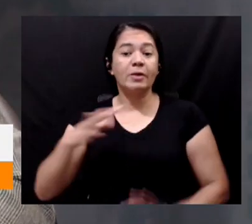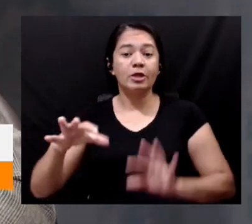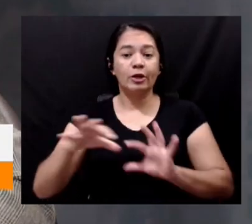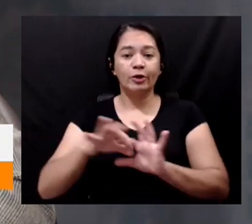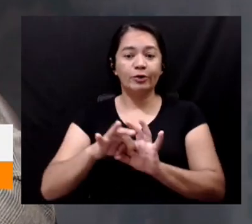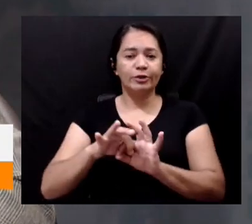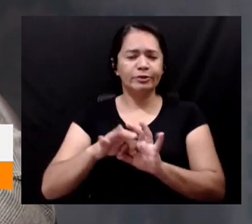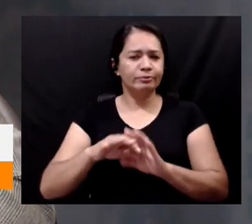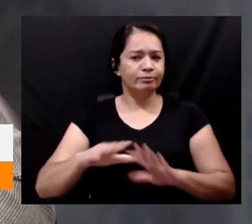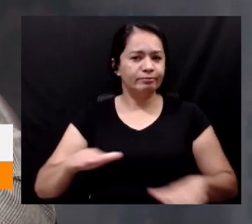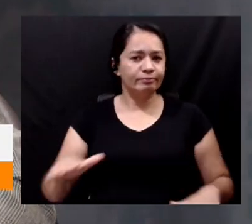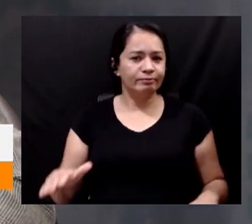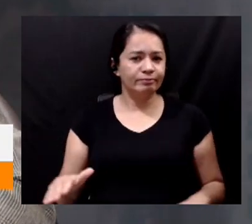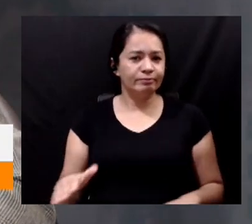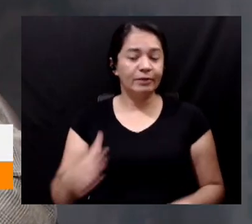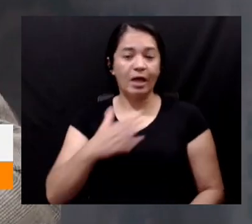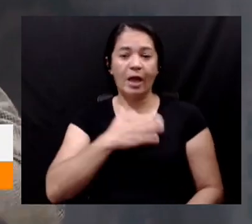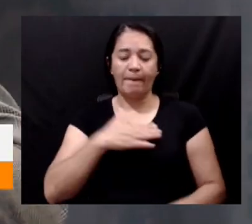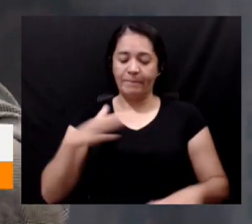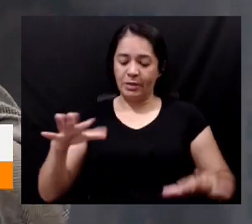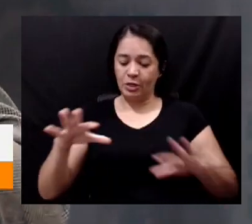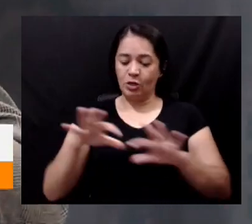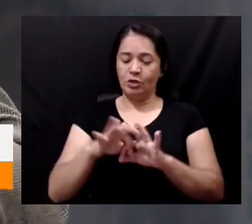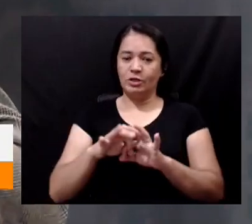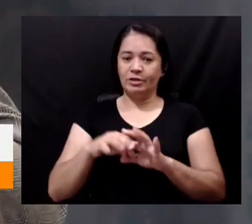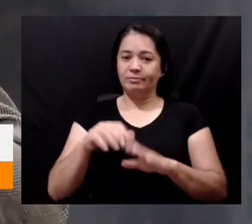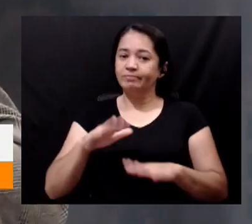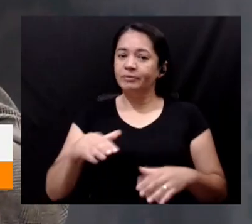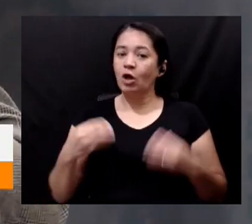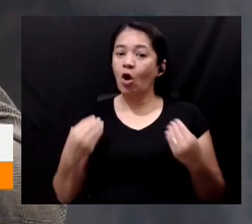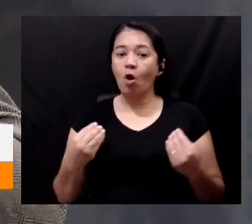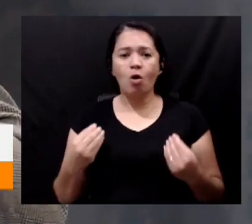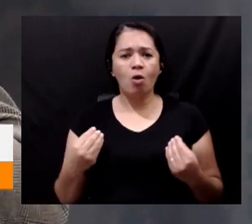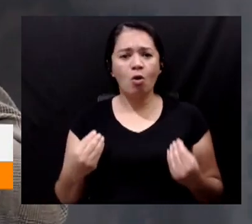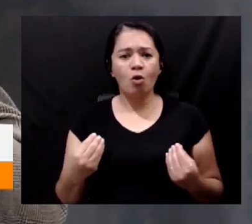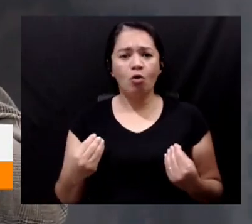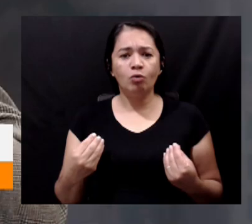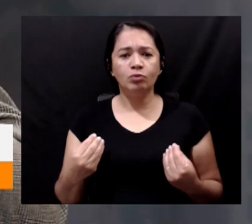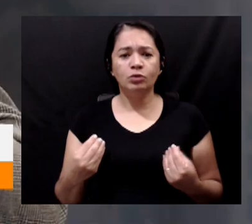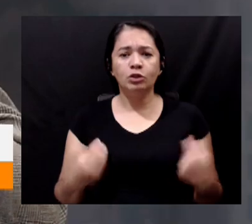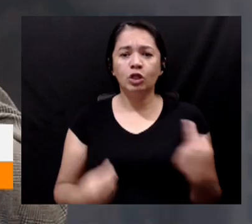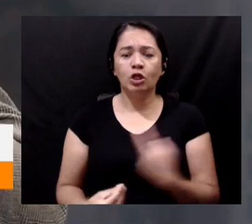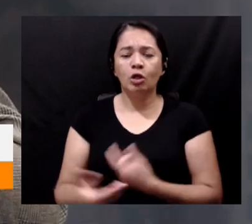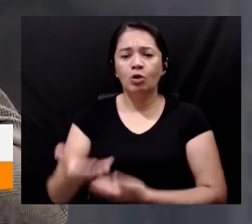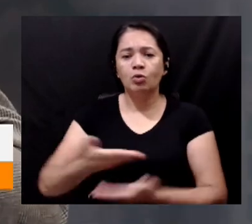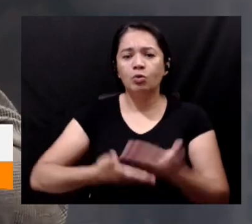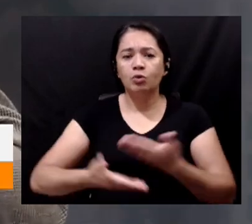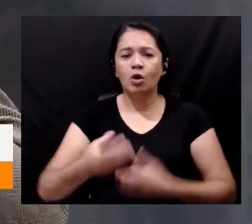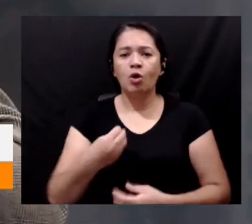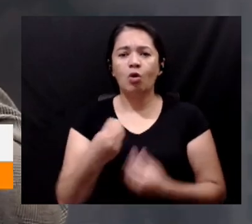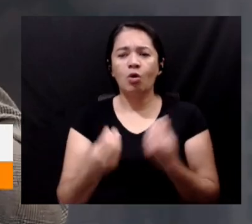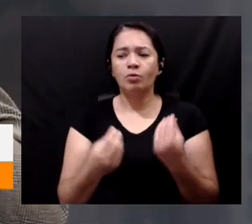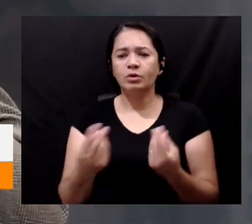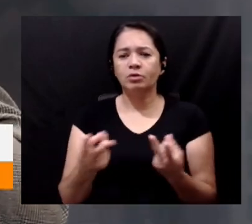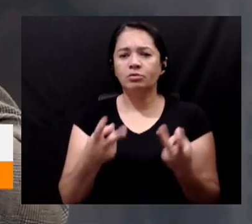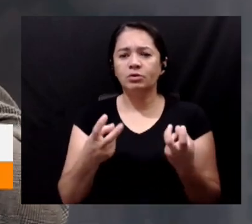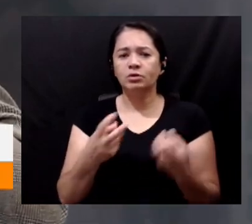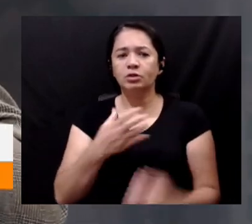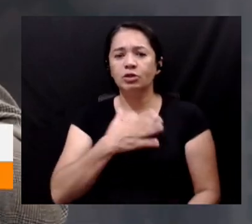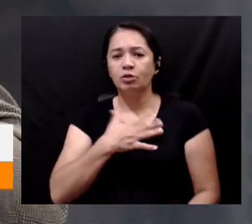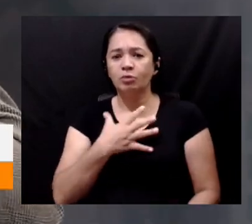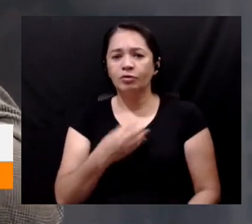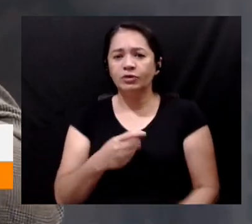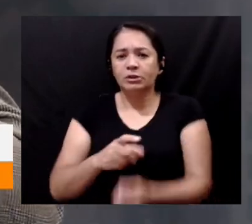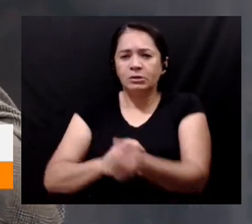minha conexão com esse ser, né, como é que nós interagimos, como eu percebo que o meu filho está um pouco mais irritado,